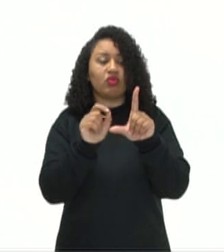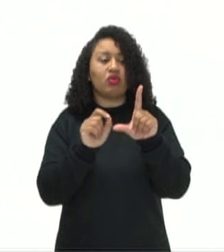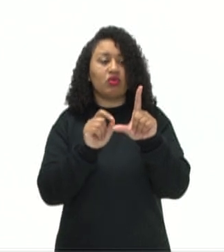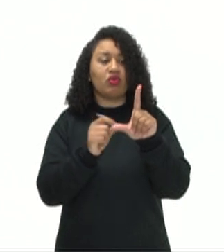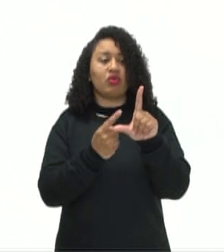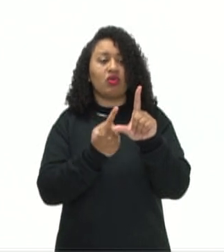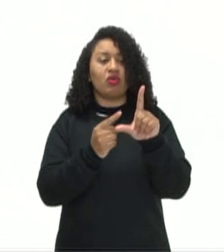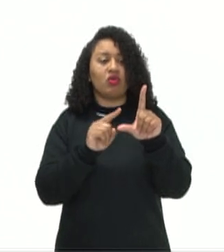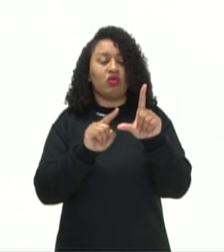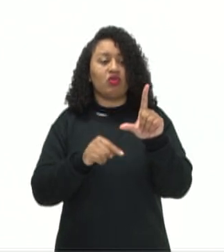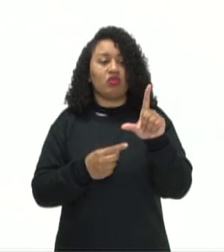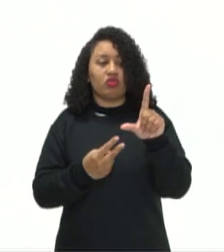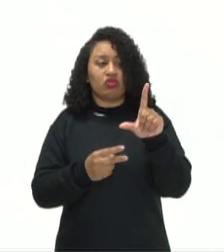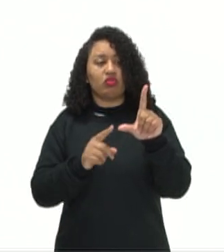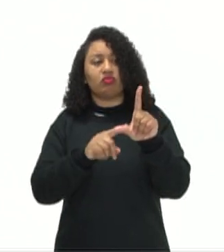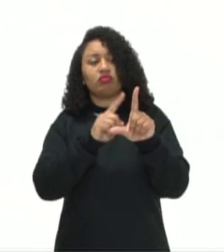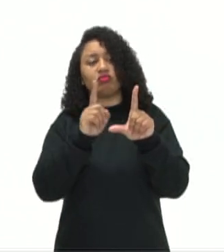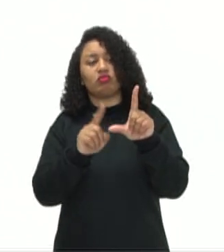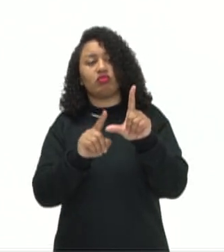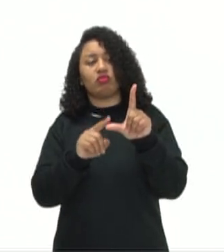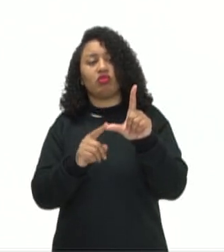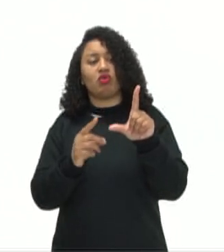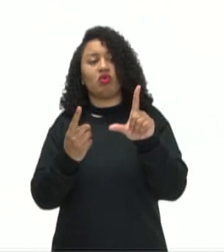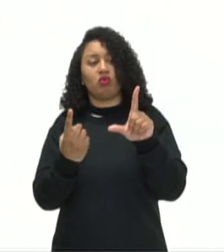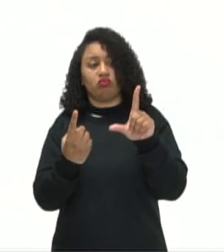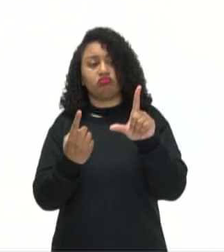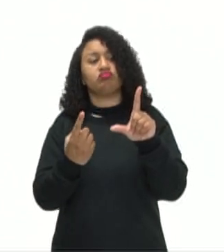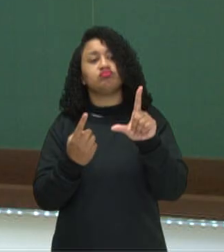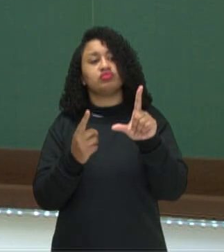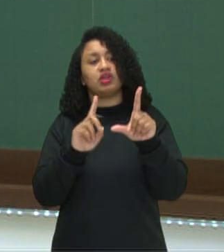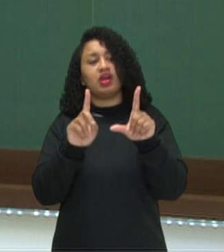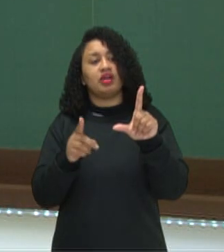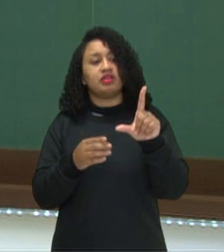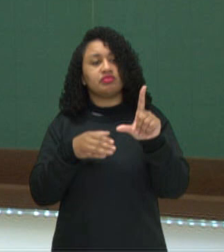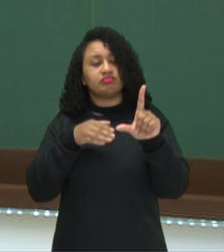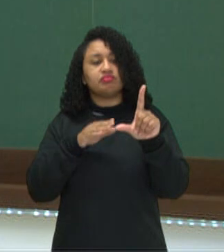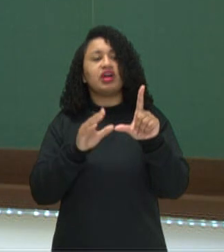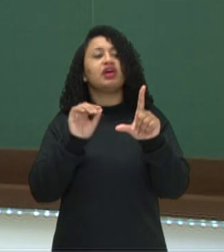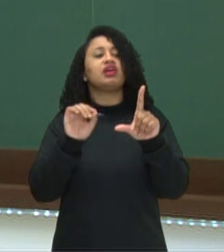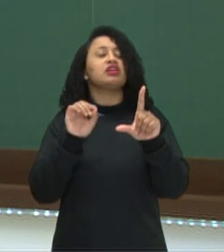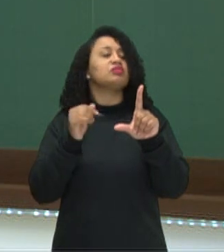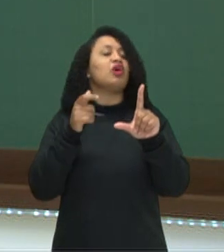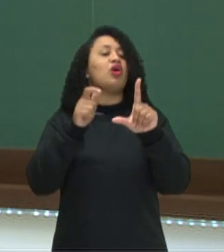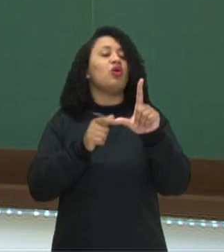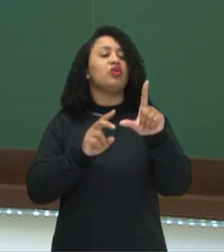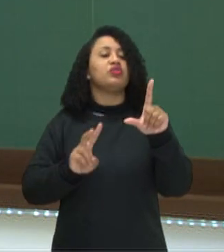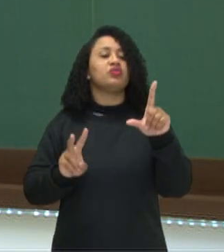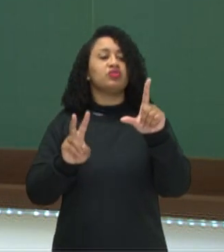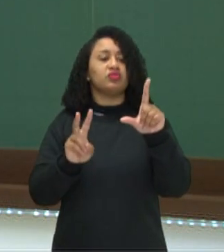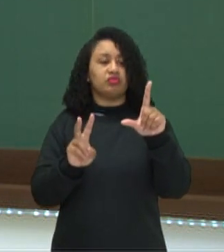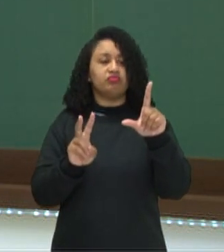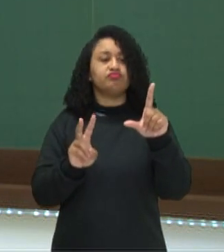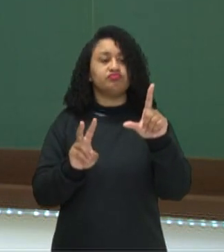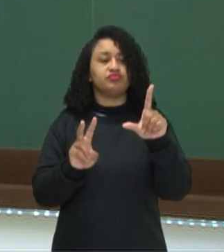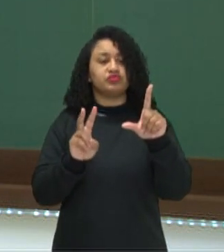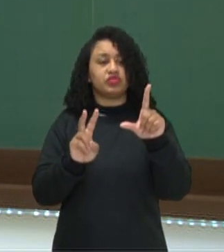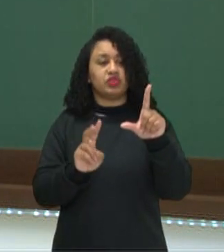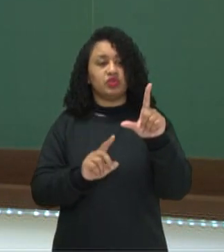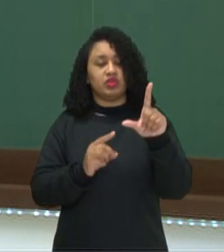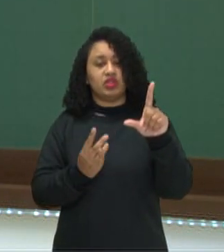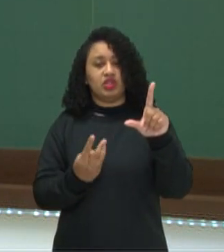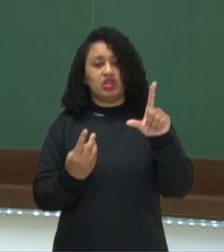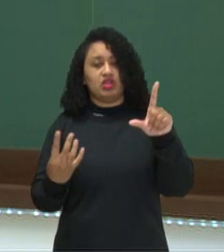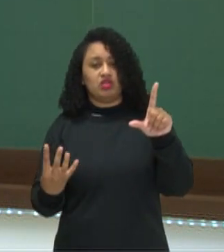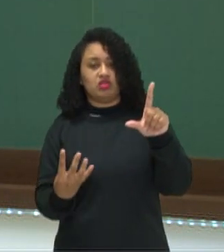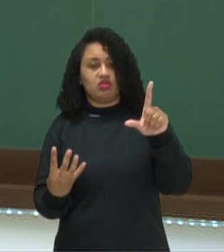Raiz 1/2 e raiz 1. Na sequência, marcamos as coordenadas do vértice. Meu x-vértice era